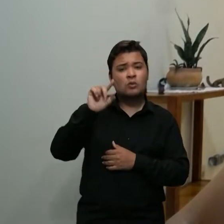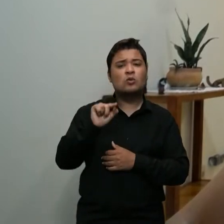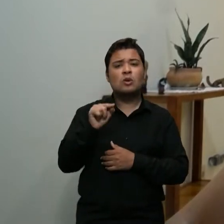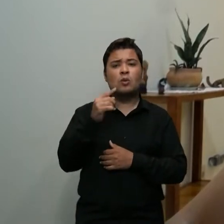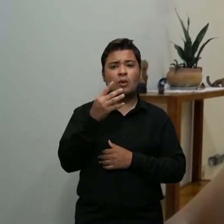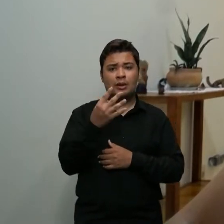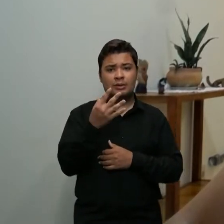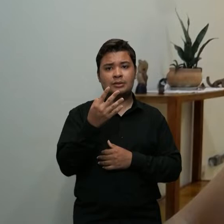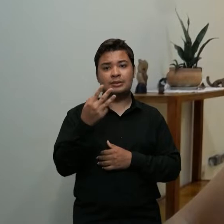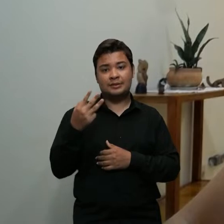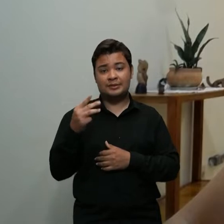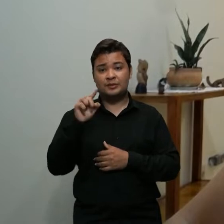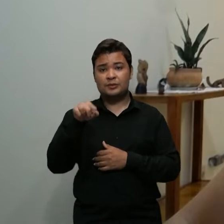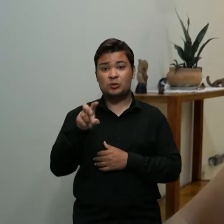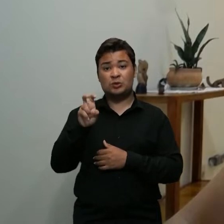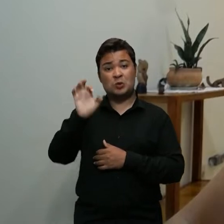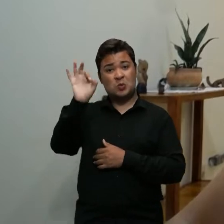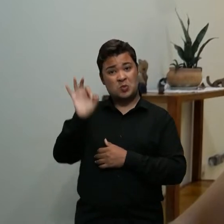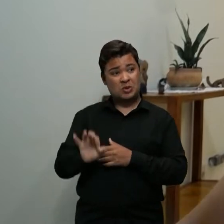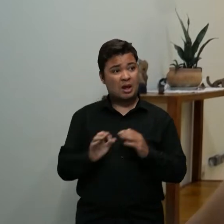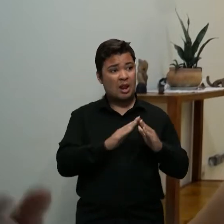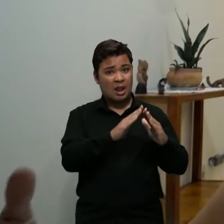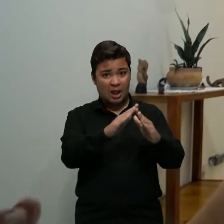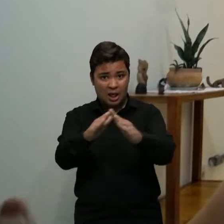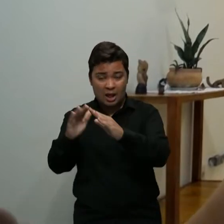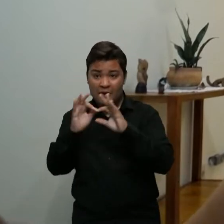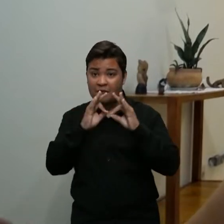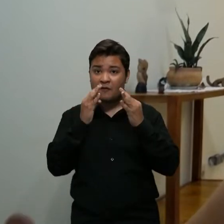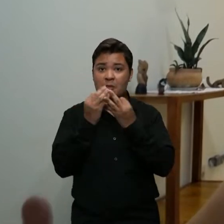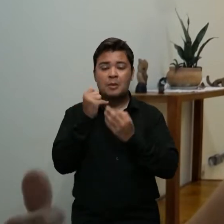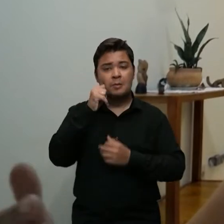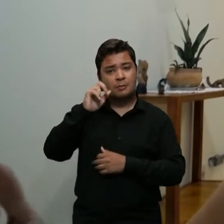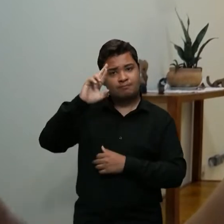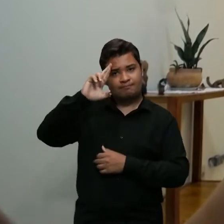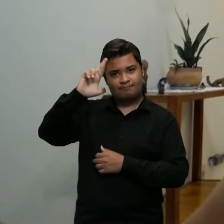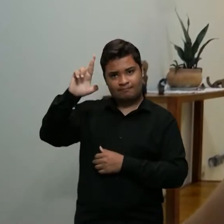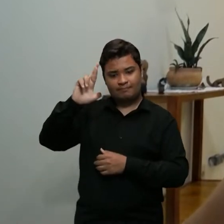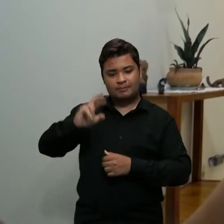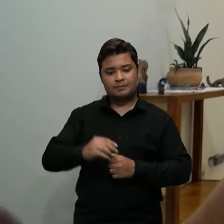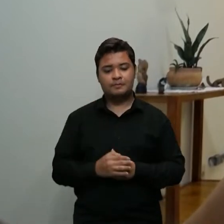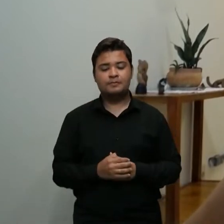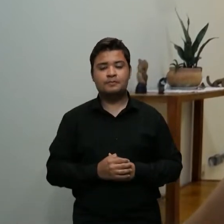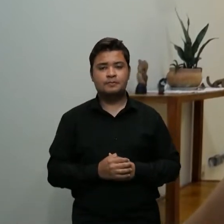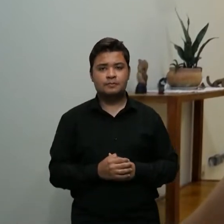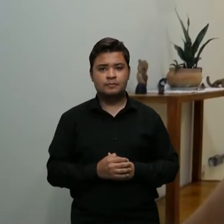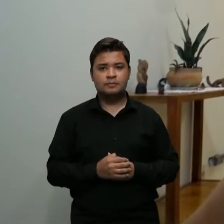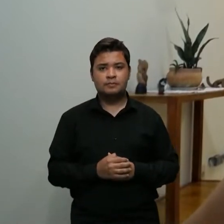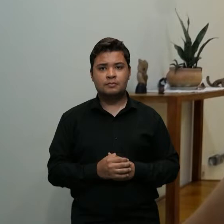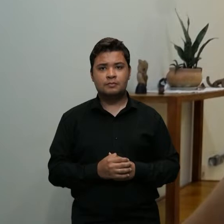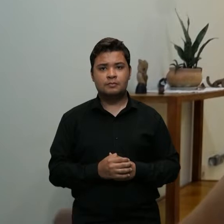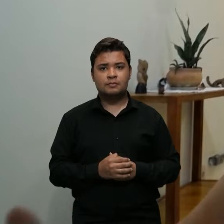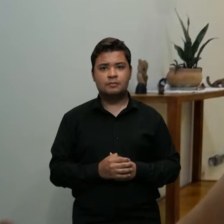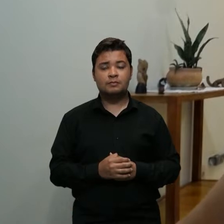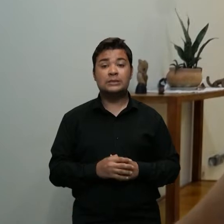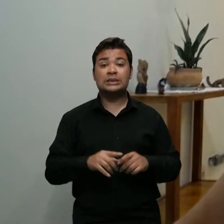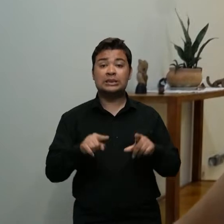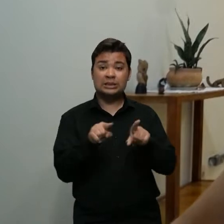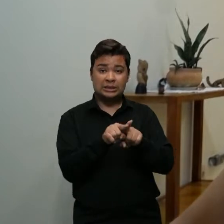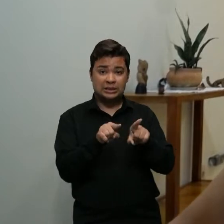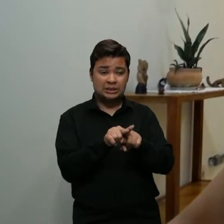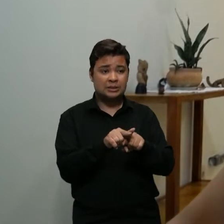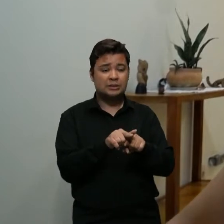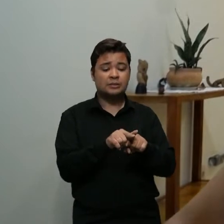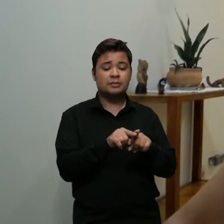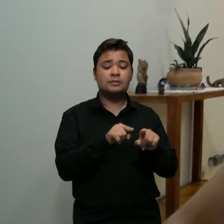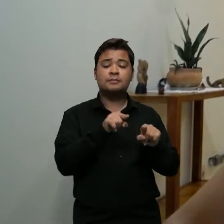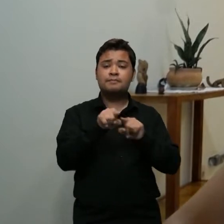lares. E quando a gente fala de lares que tem aí como uma pessoa que está à frente, né, que representa esse lar,